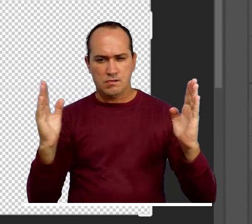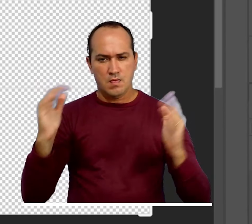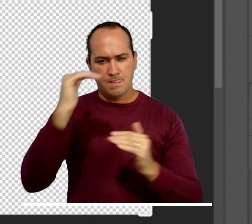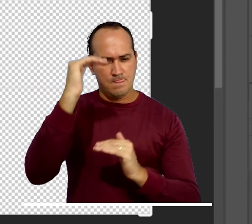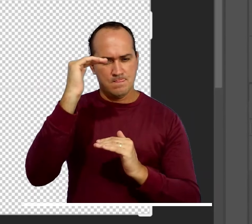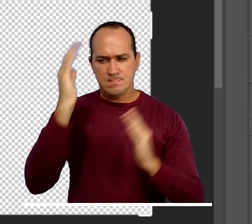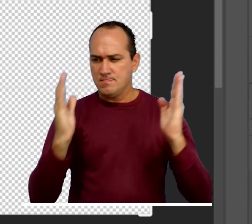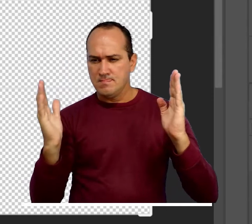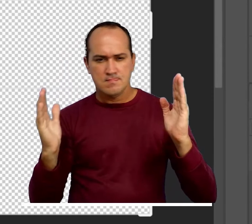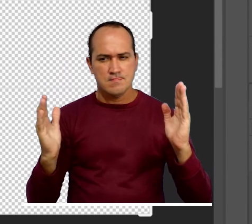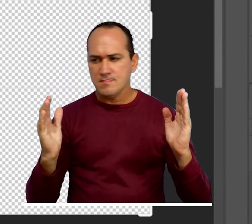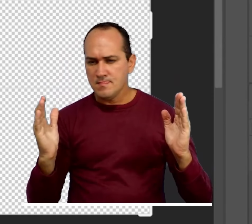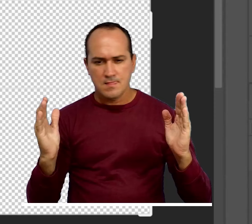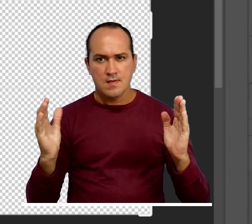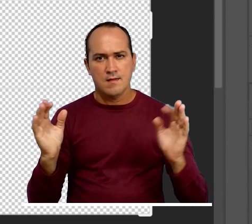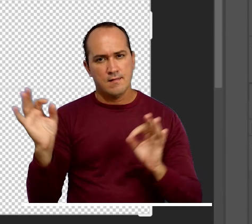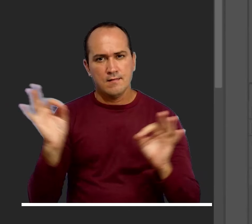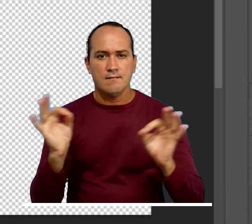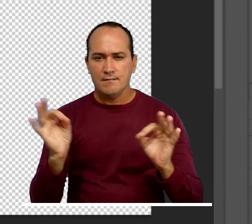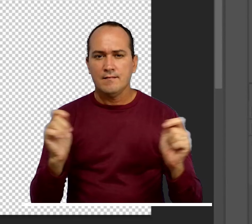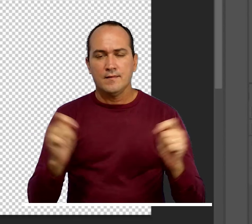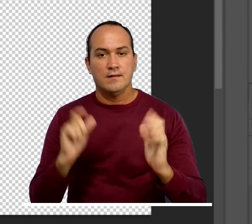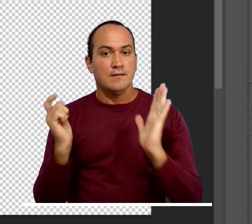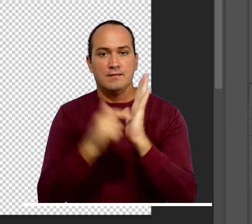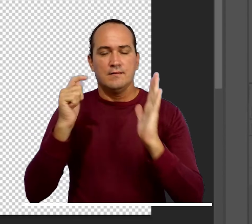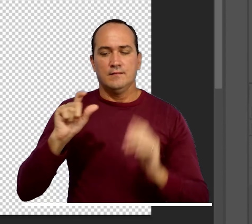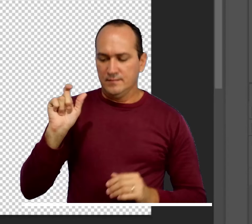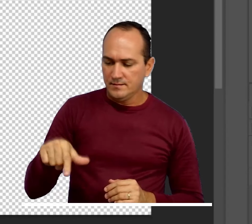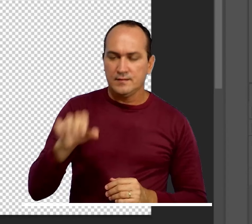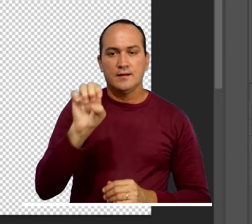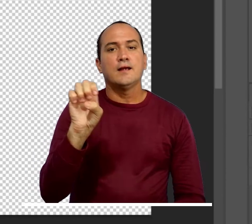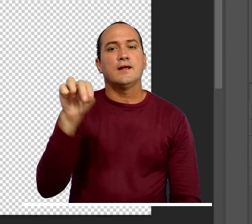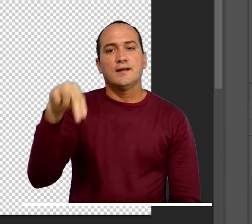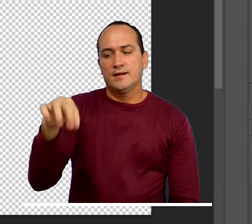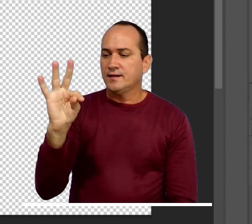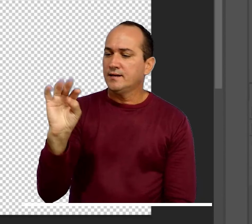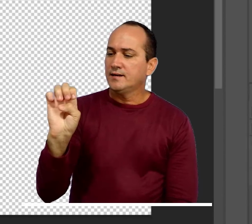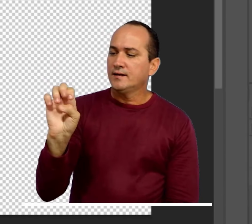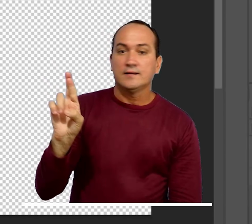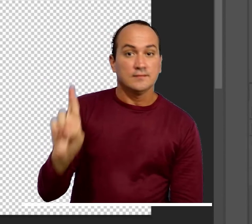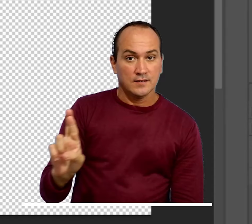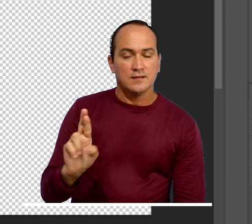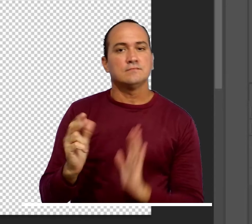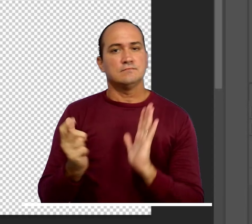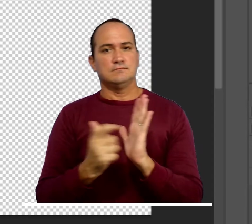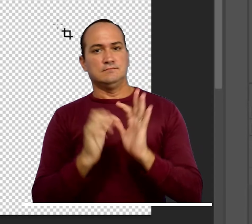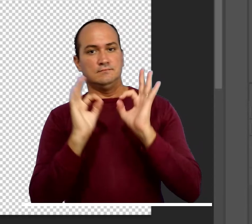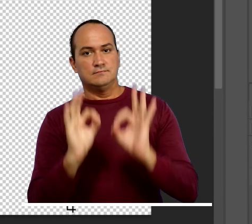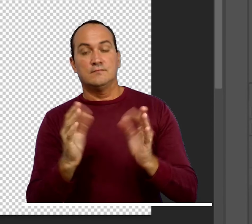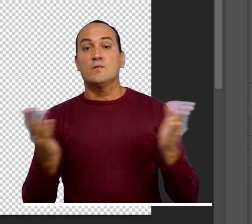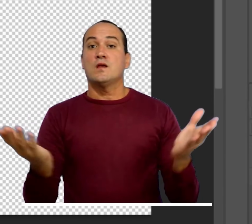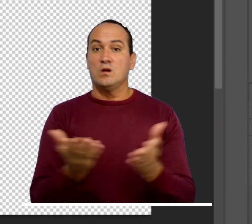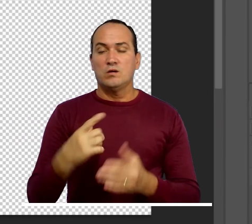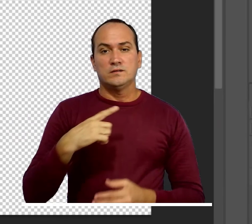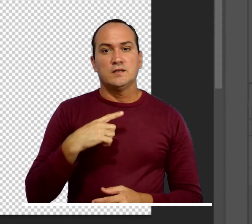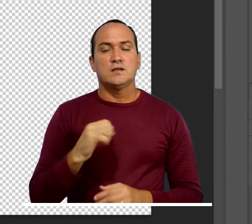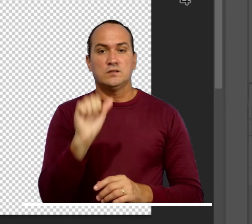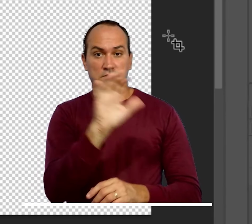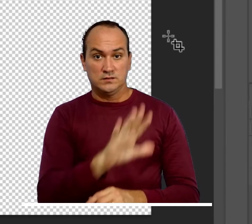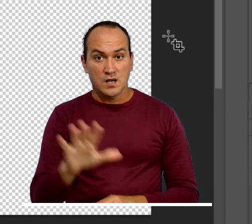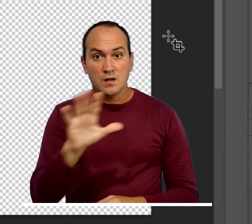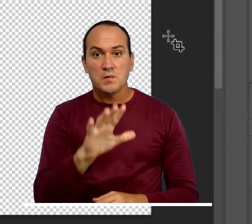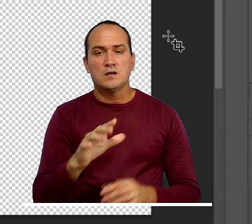igual, tanto para um lado quanto para o outro, tá? Eu vou dar Enter aqui para confirmar. E agora, digamos assim, eu tenho uma imagem aqui